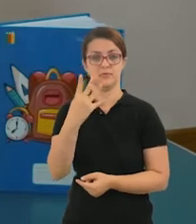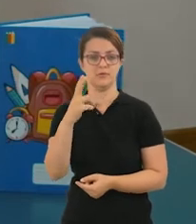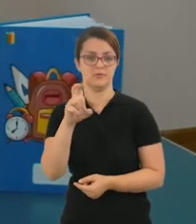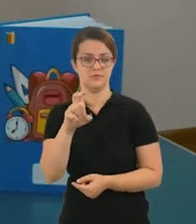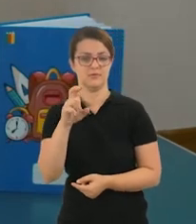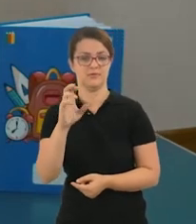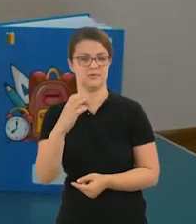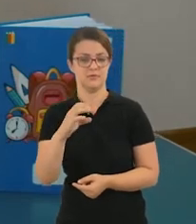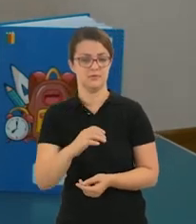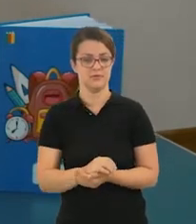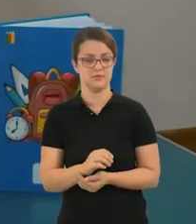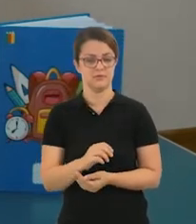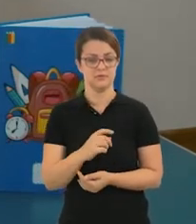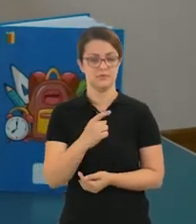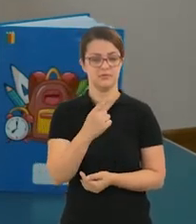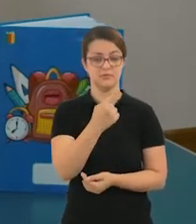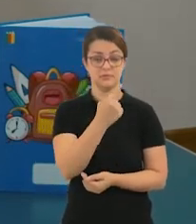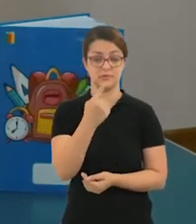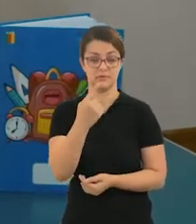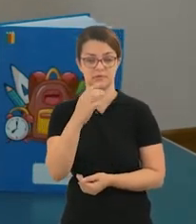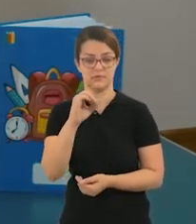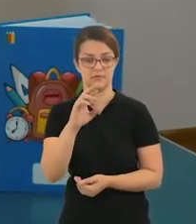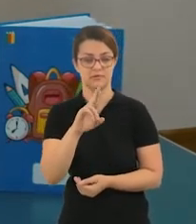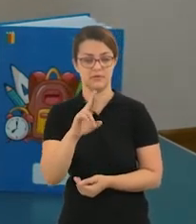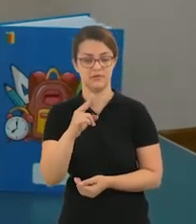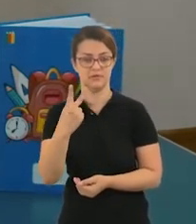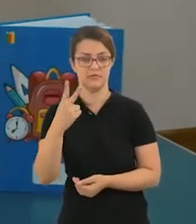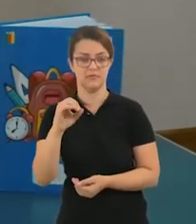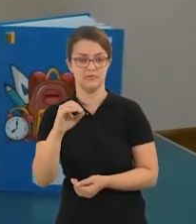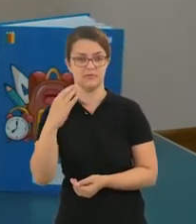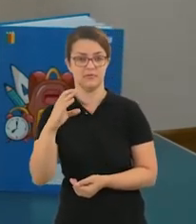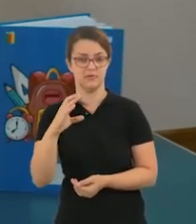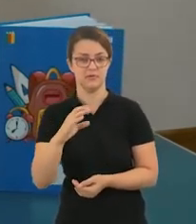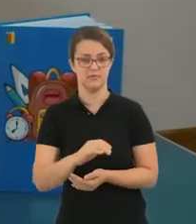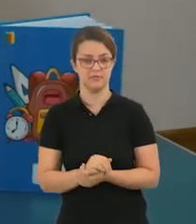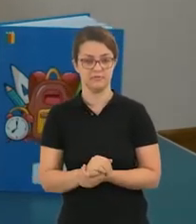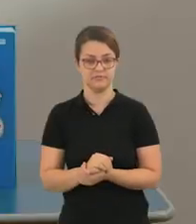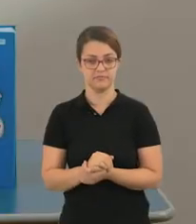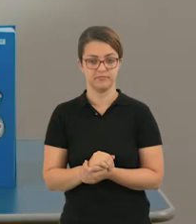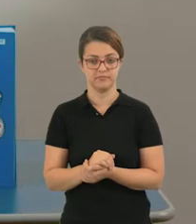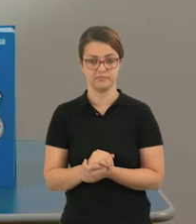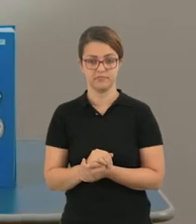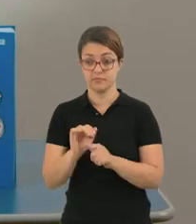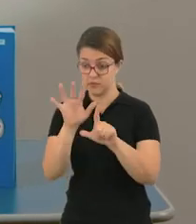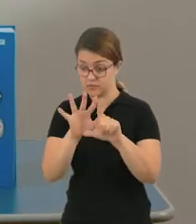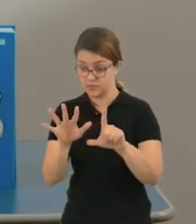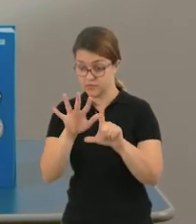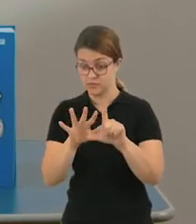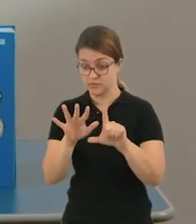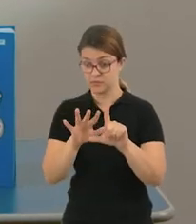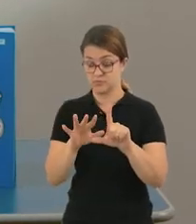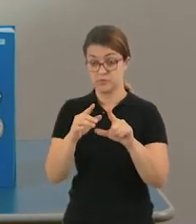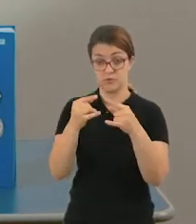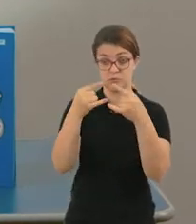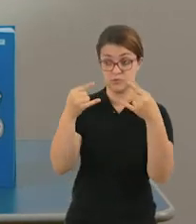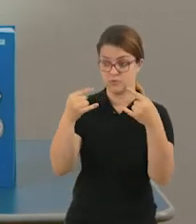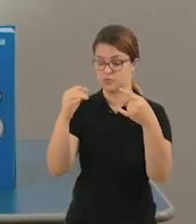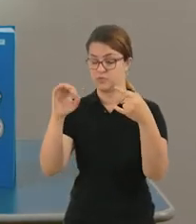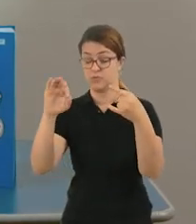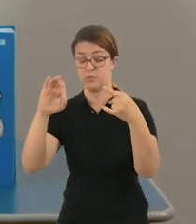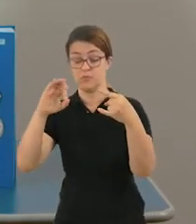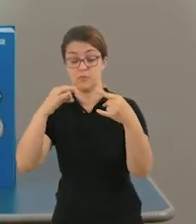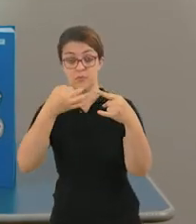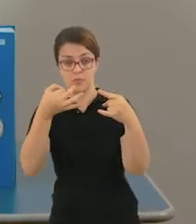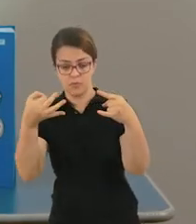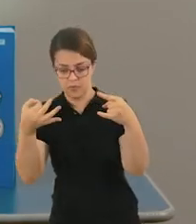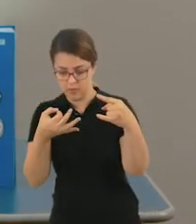R$ 50,45, D, R$ 110,20. Então você vai escolher as cédulas e moedas correspondentes